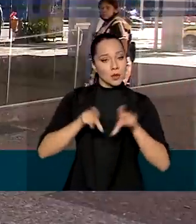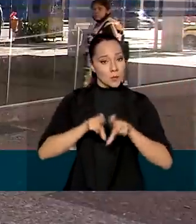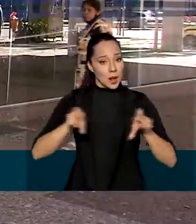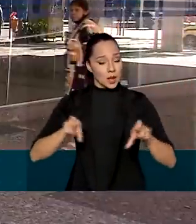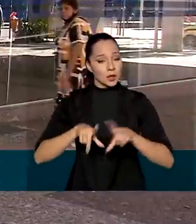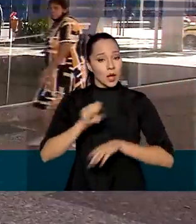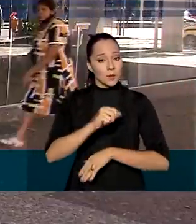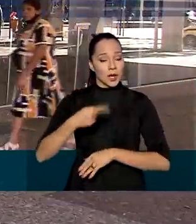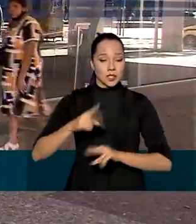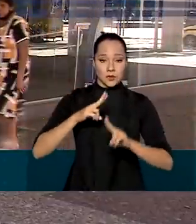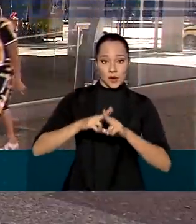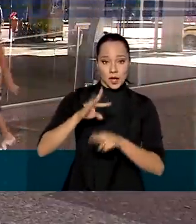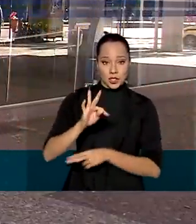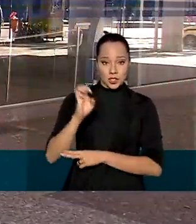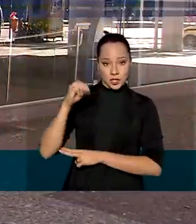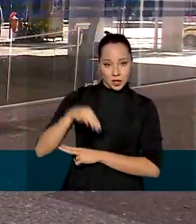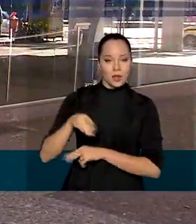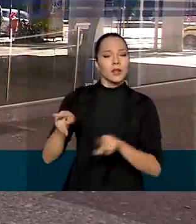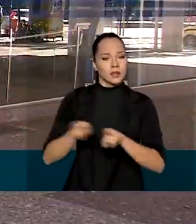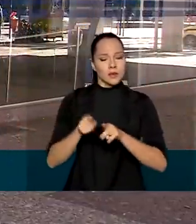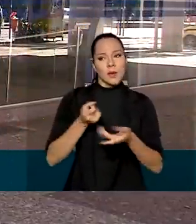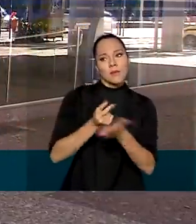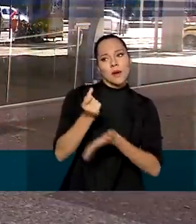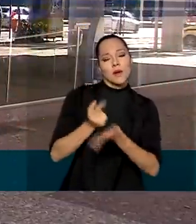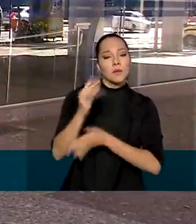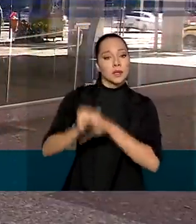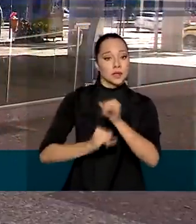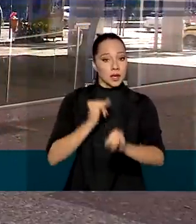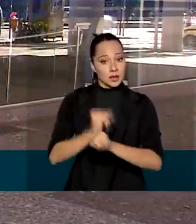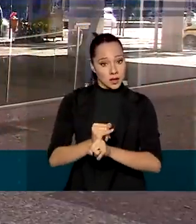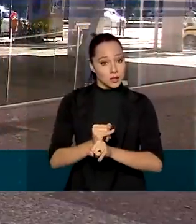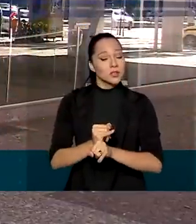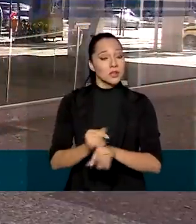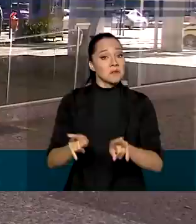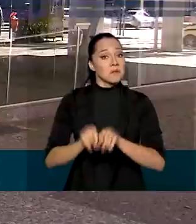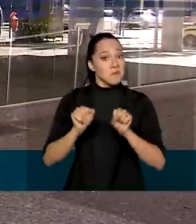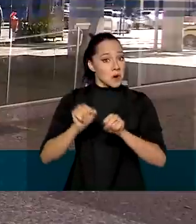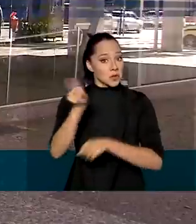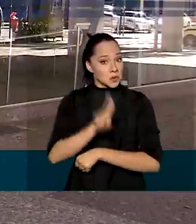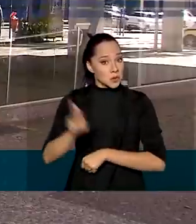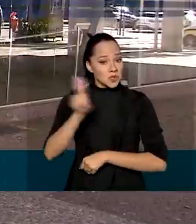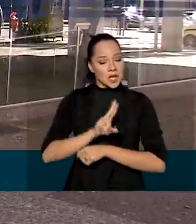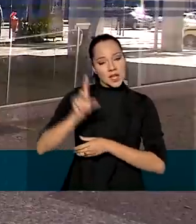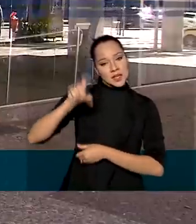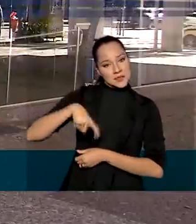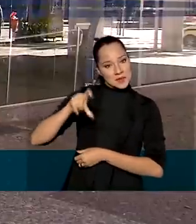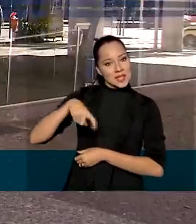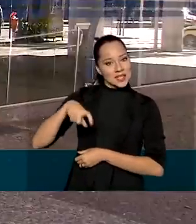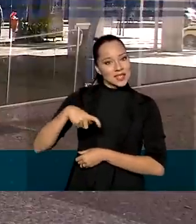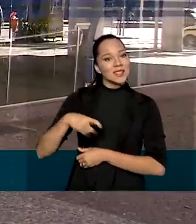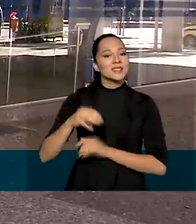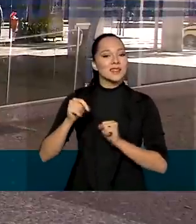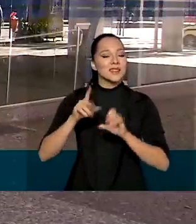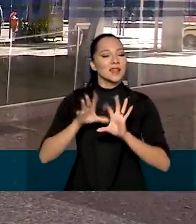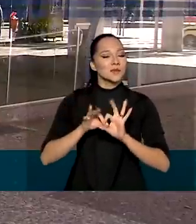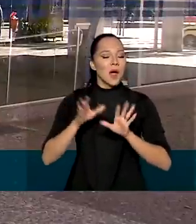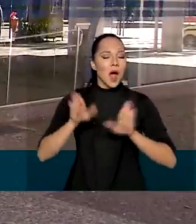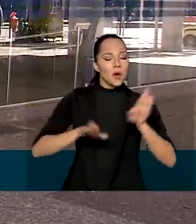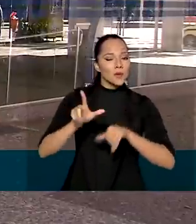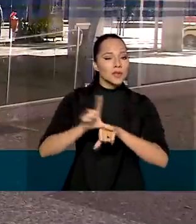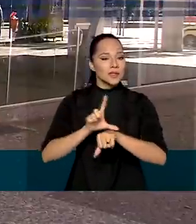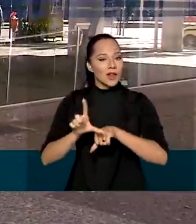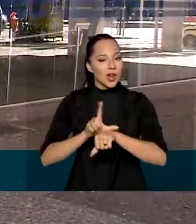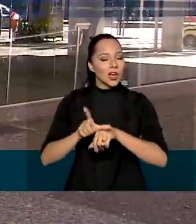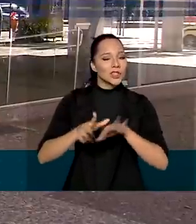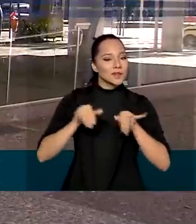boletos pelo aplicativo Caixa tem também para compras na internet além de poderem utilizar nas maquininhas que estão disponíveis em